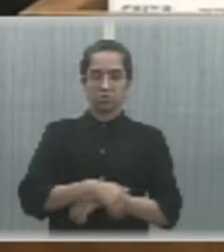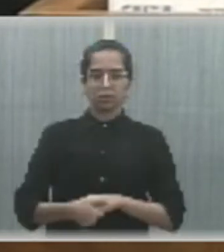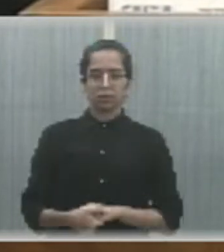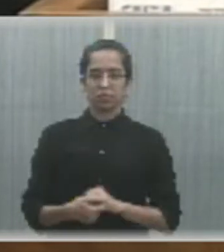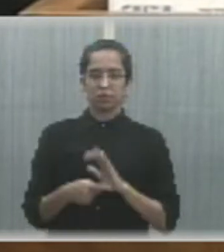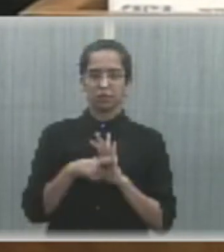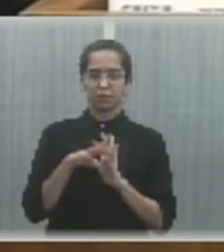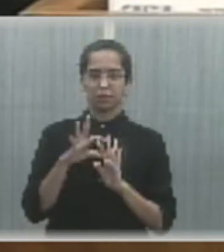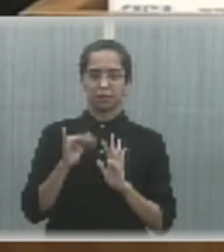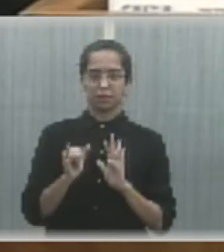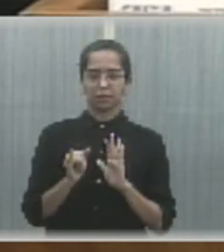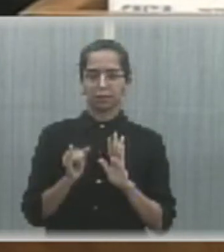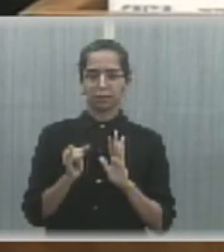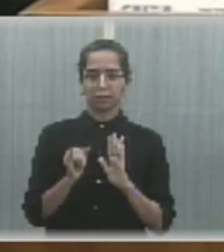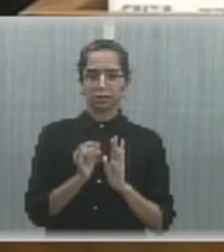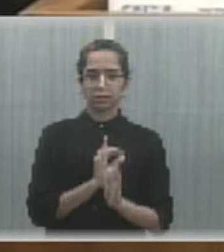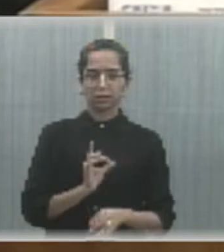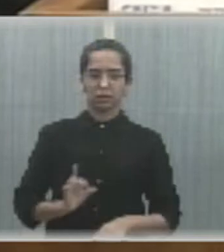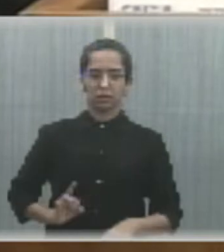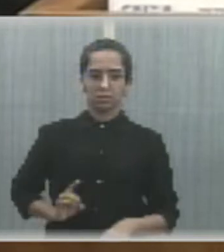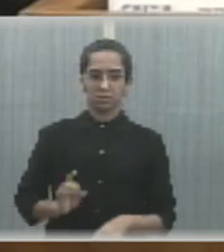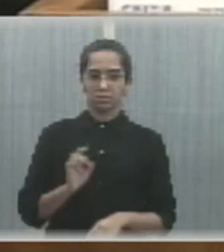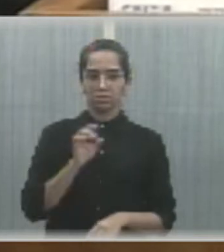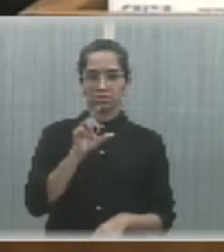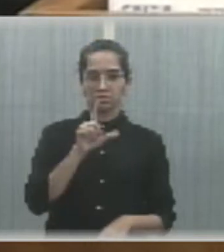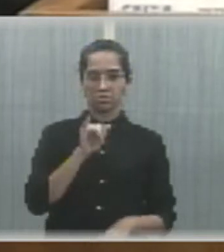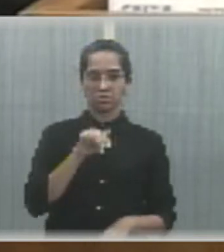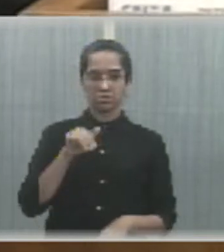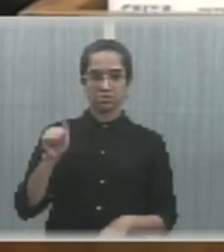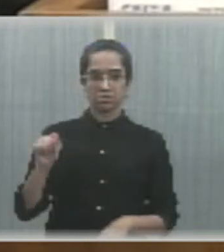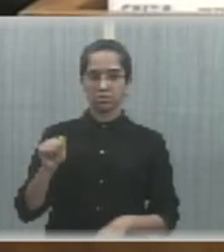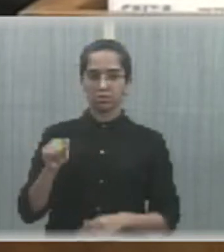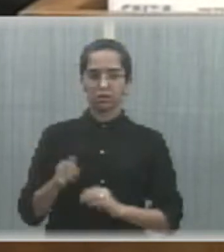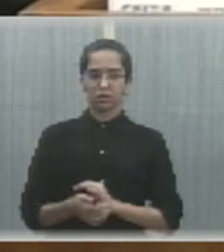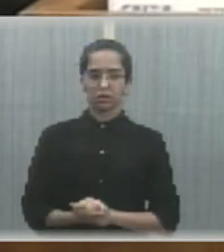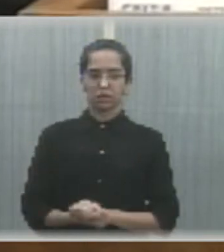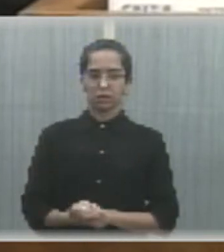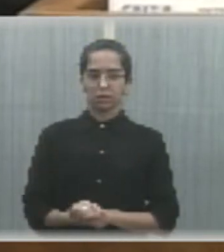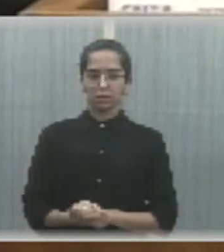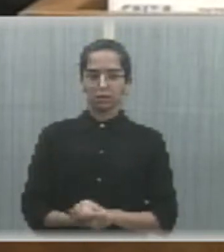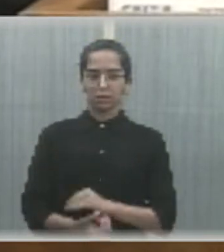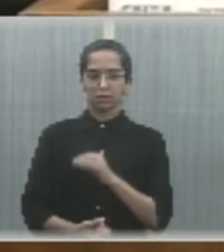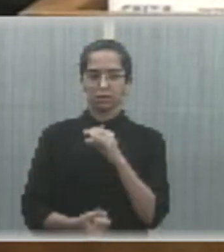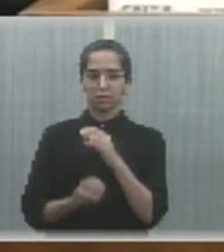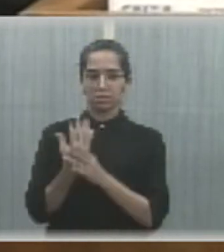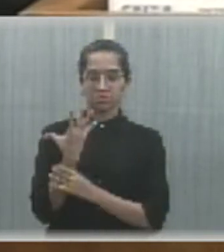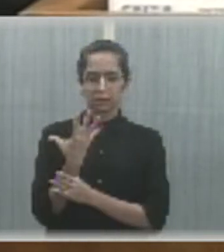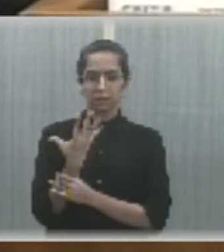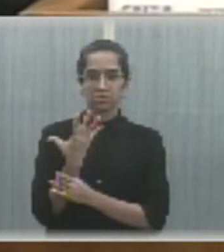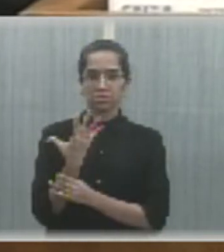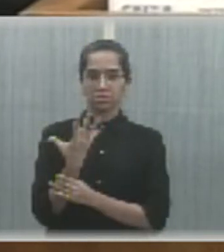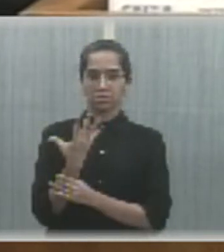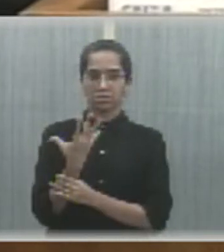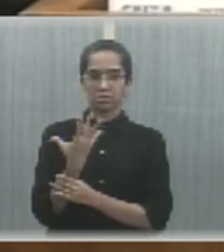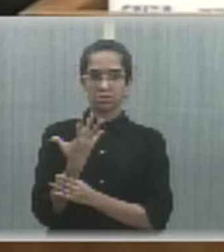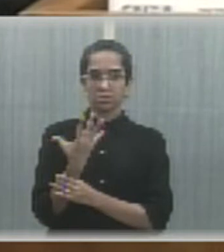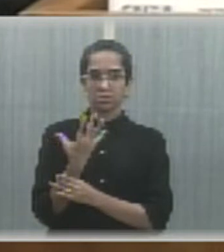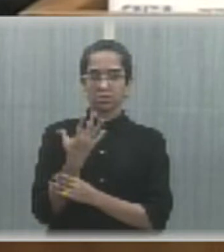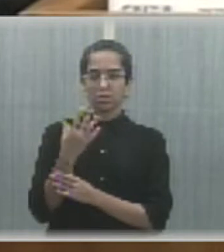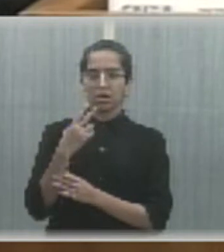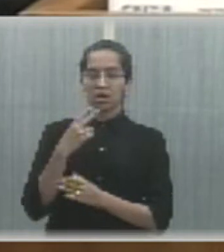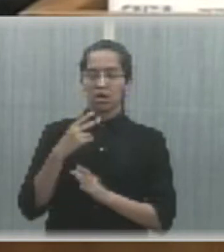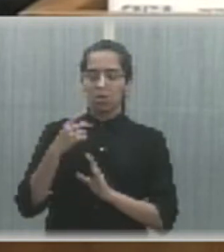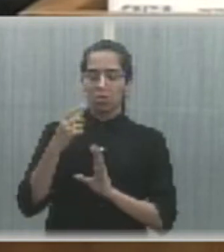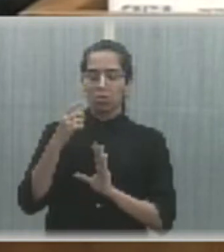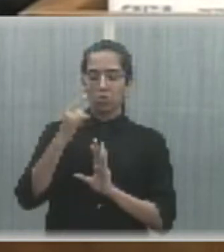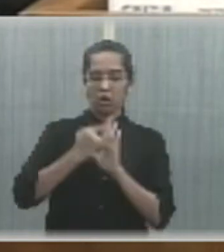Projeto de lei de autoria do senhor deputado Francisco Lima, que institui o passaporte turístico piauiense e dá